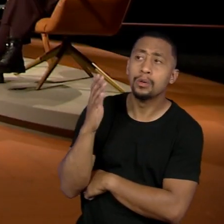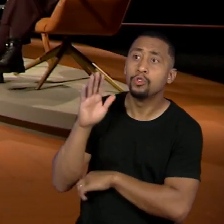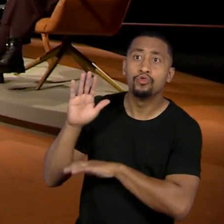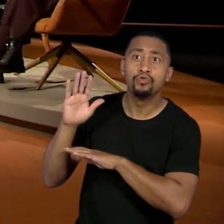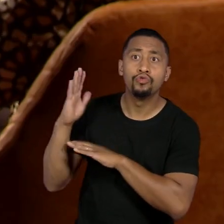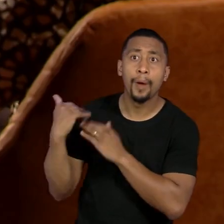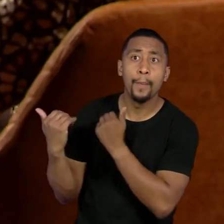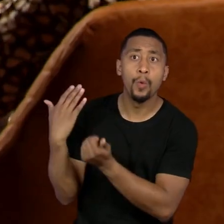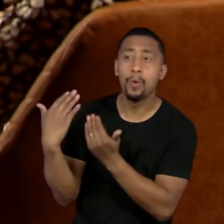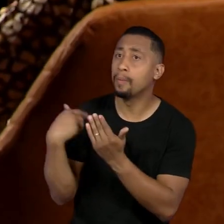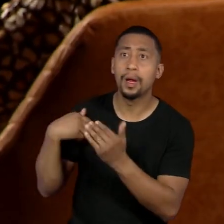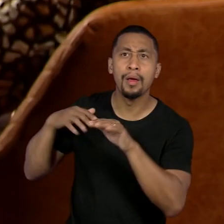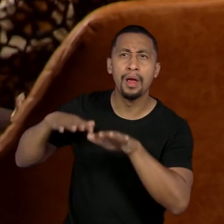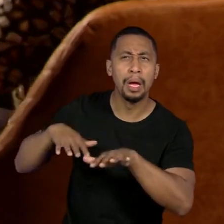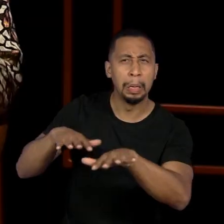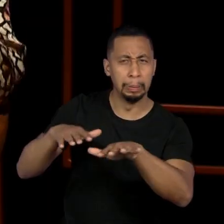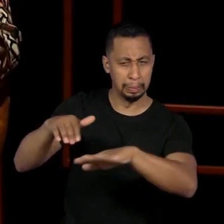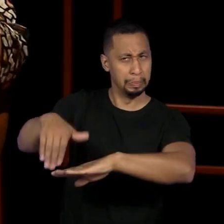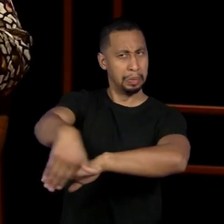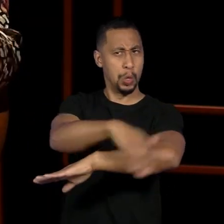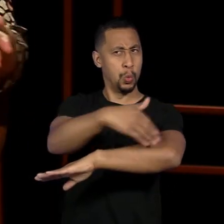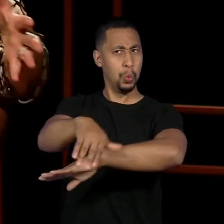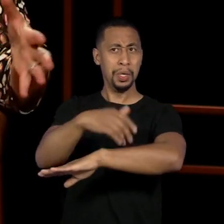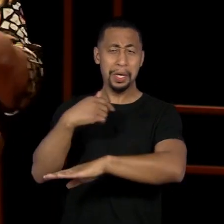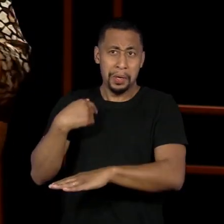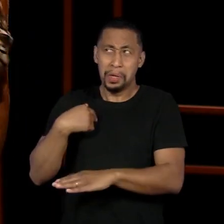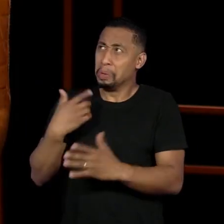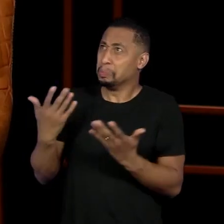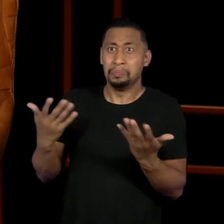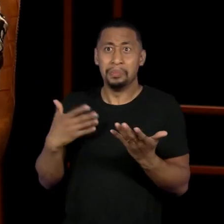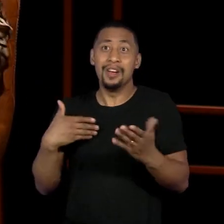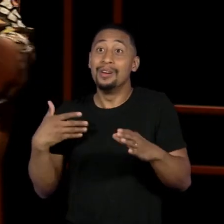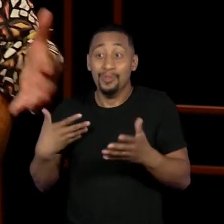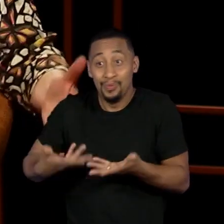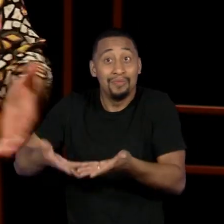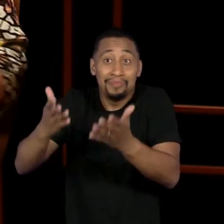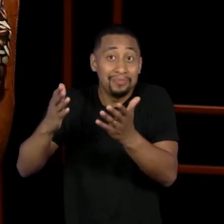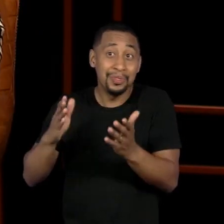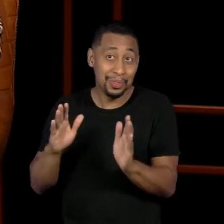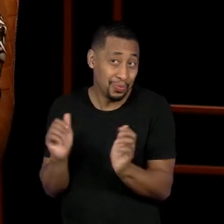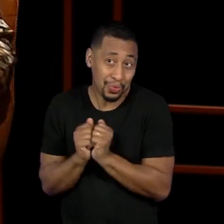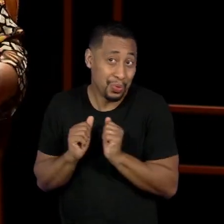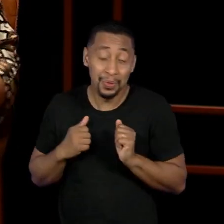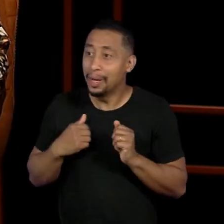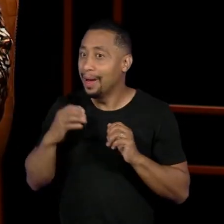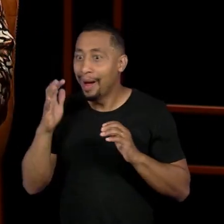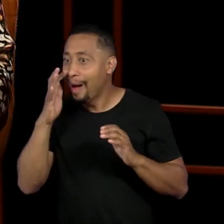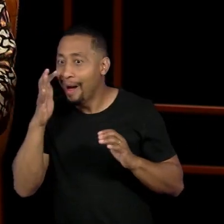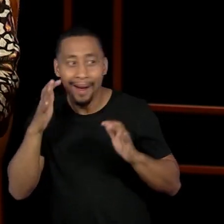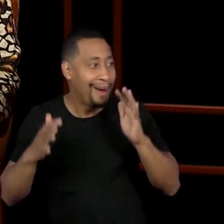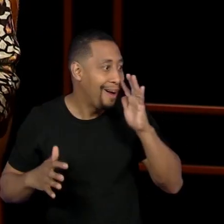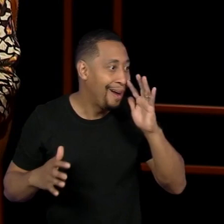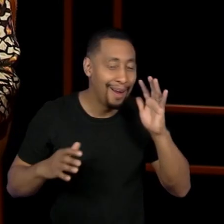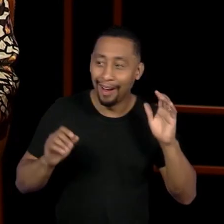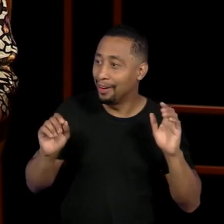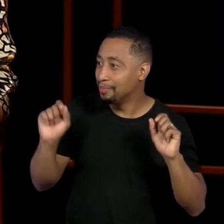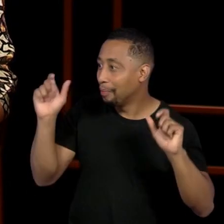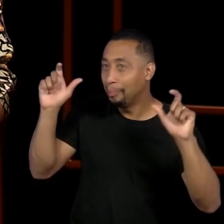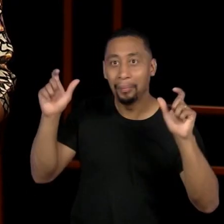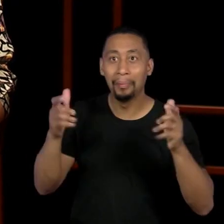Não foi só ele. E nós, a miudagem, ficava fascinada na rua. Foi uma coisa incrível,